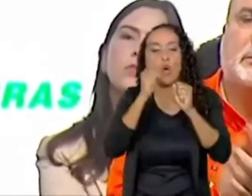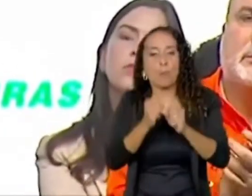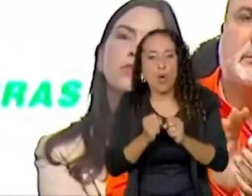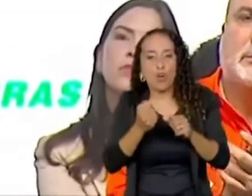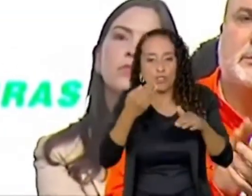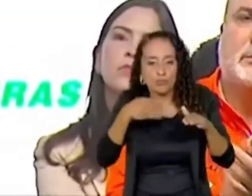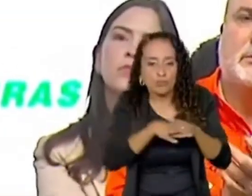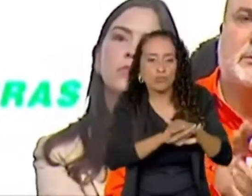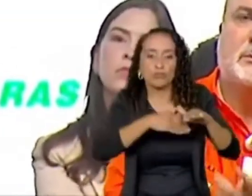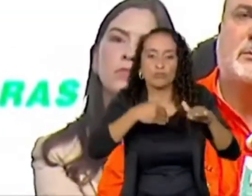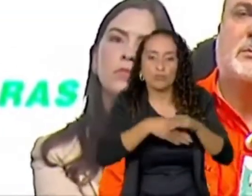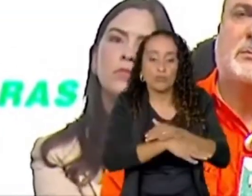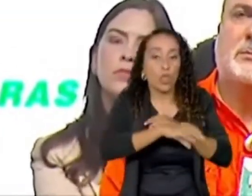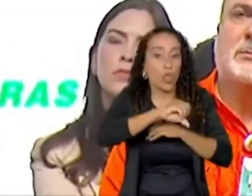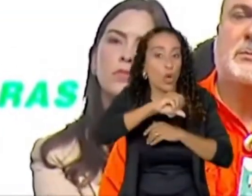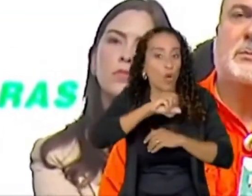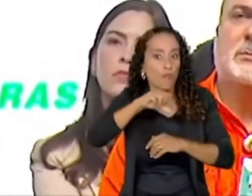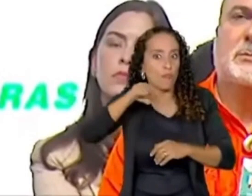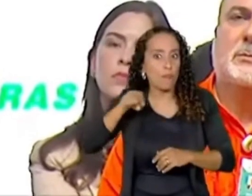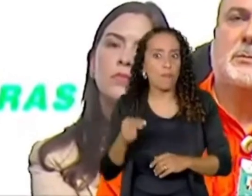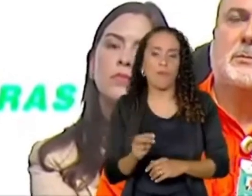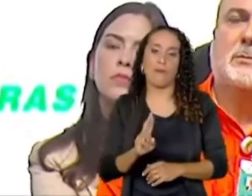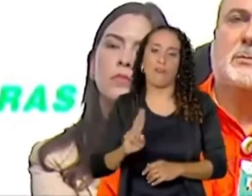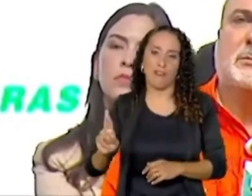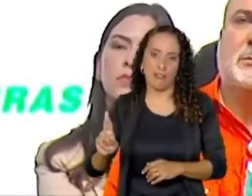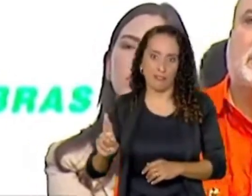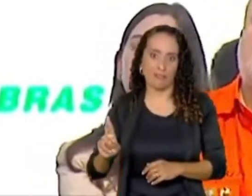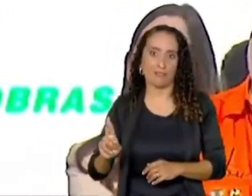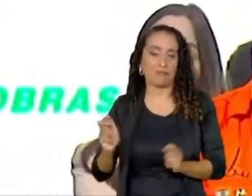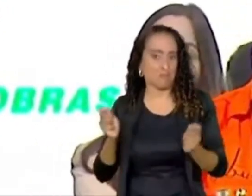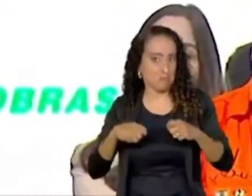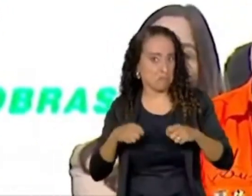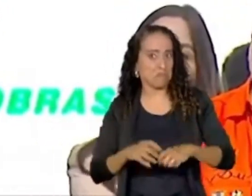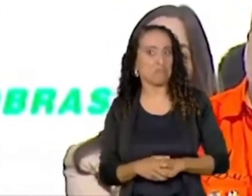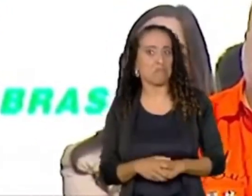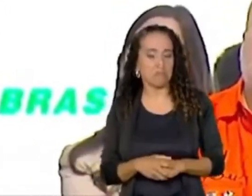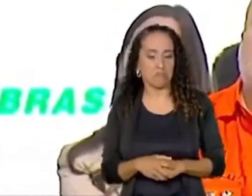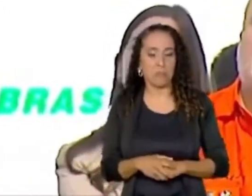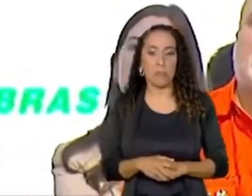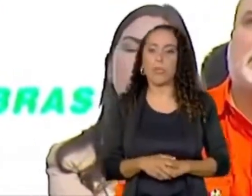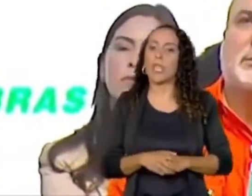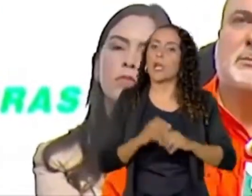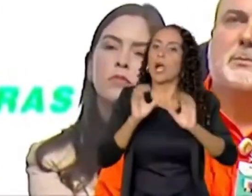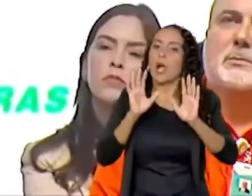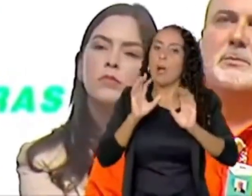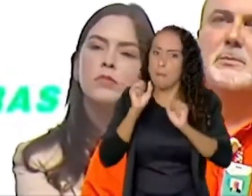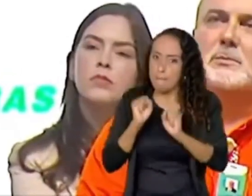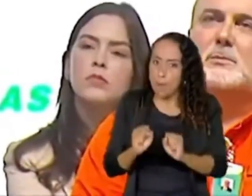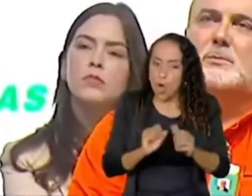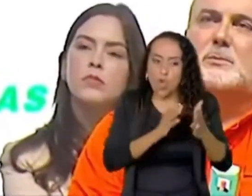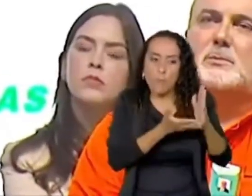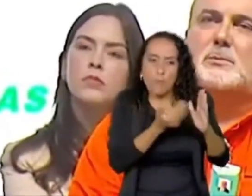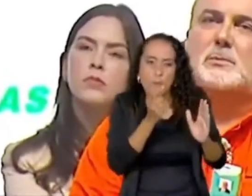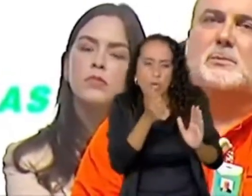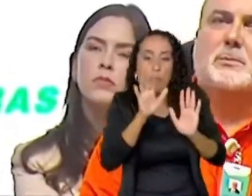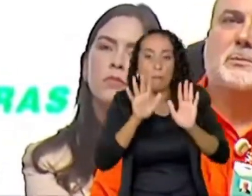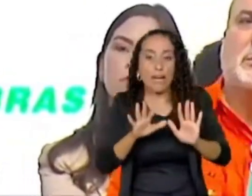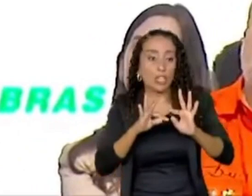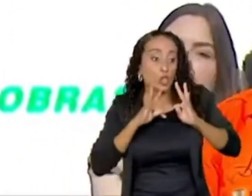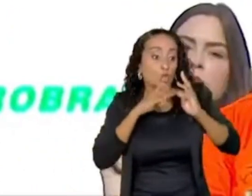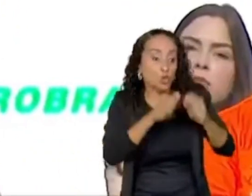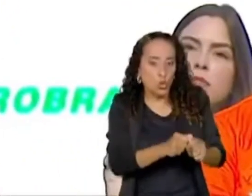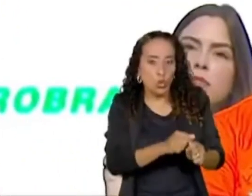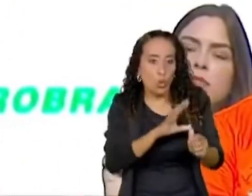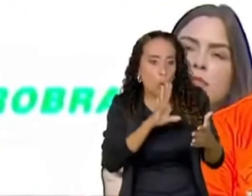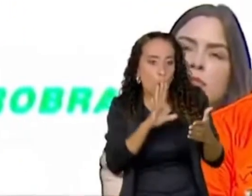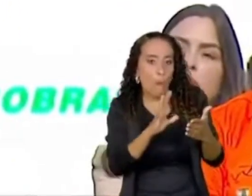acumular R$9.000. Ele pode até tirar um pedacinho, mas ele só vai tirar o total quando ele terminar